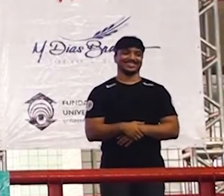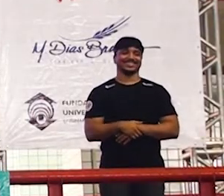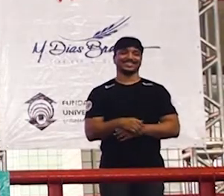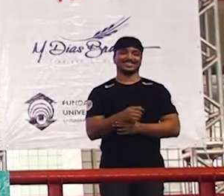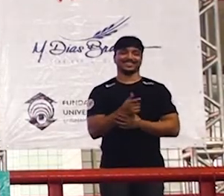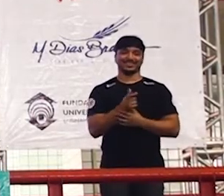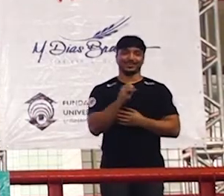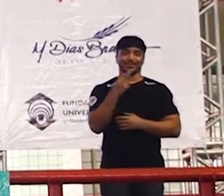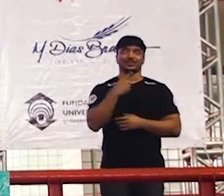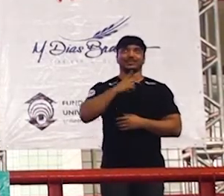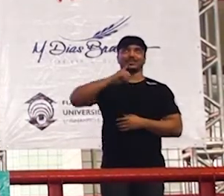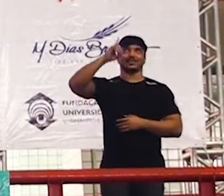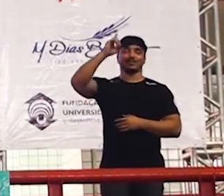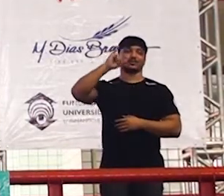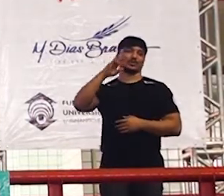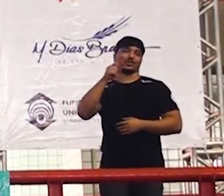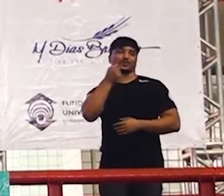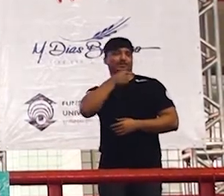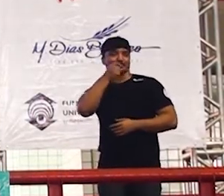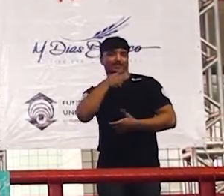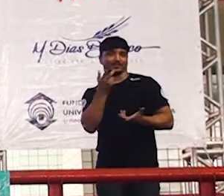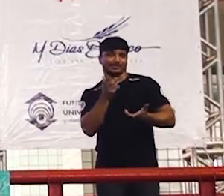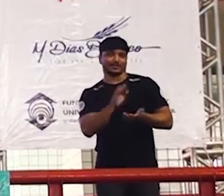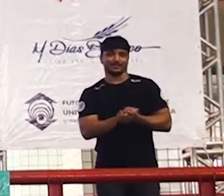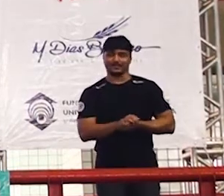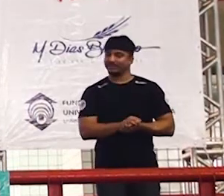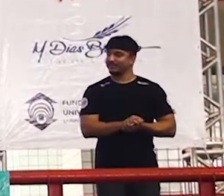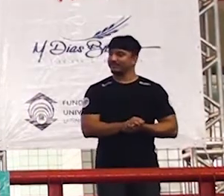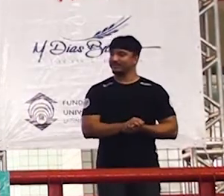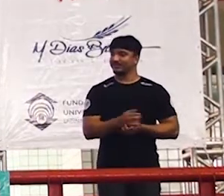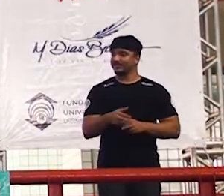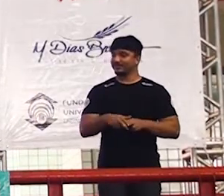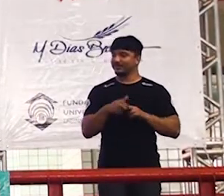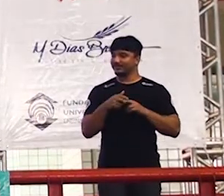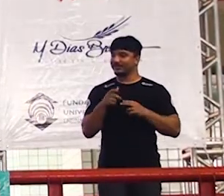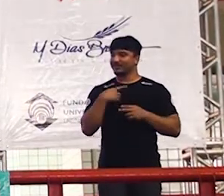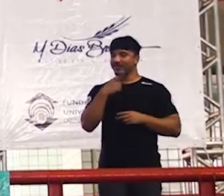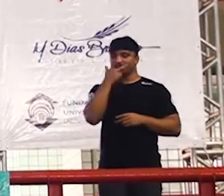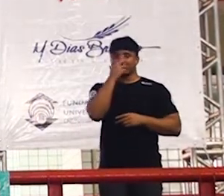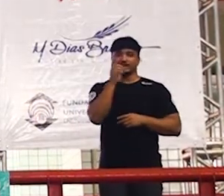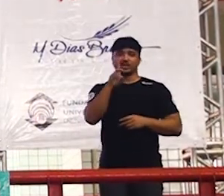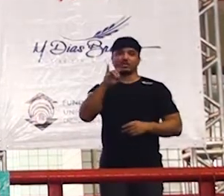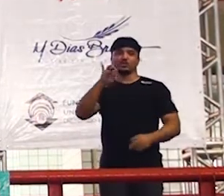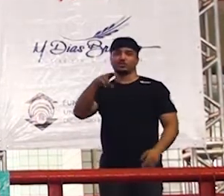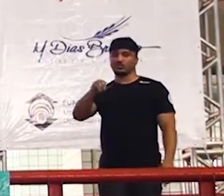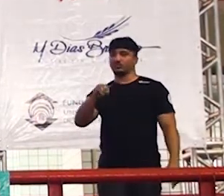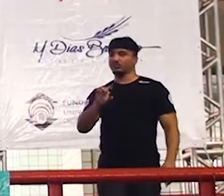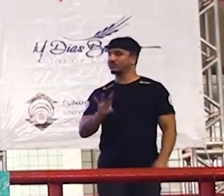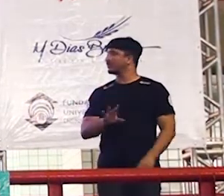irônico, ou então Deus foi irônico aí, né? Então é a ironia do destino.